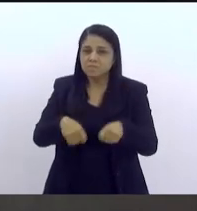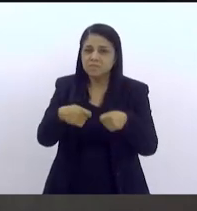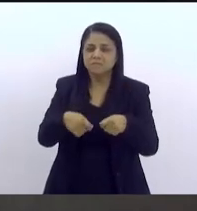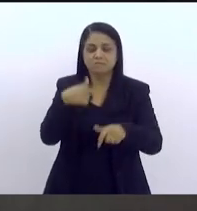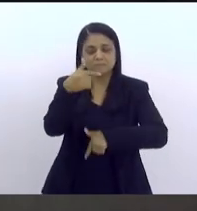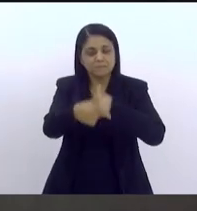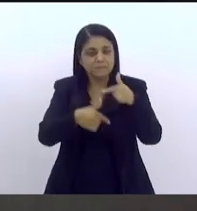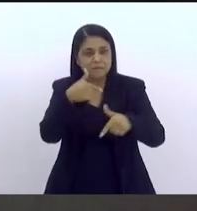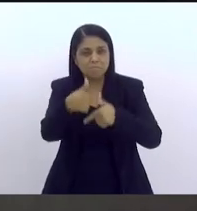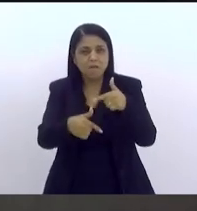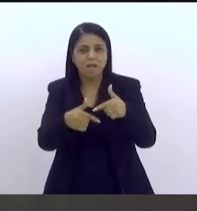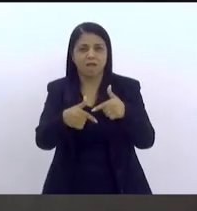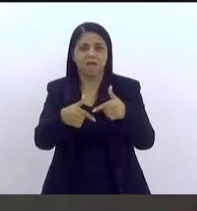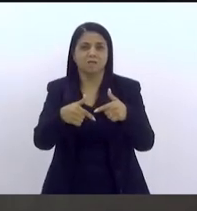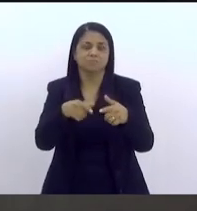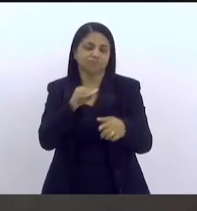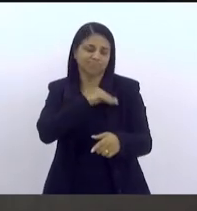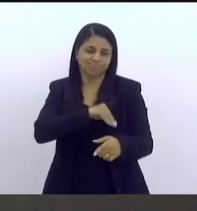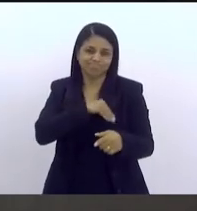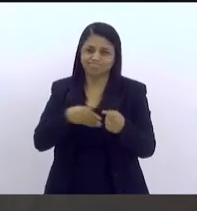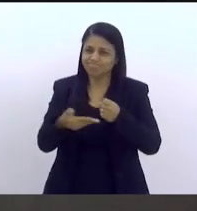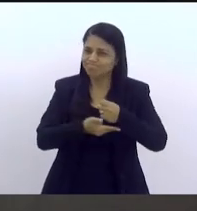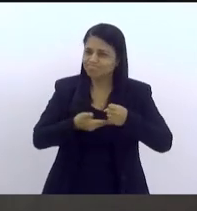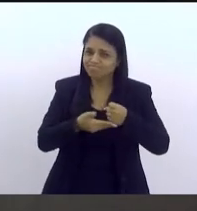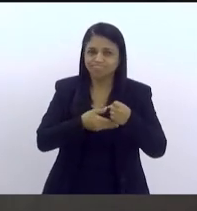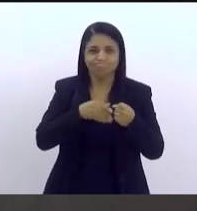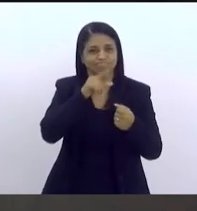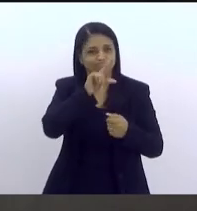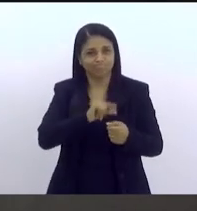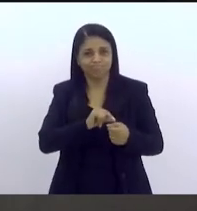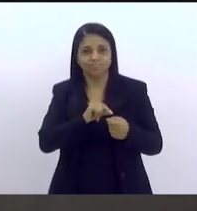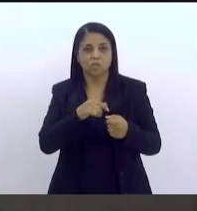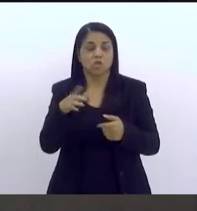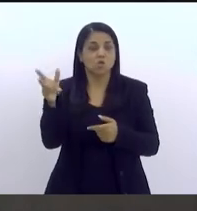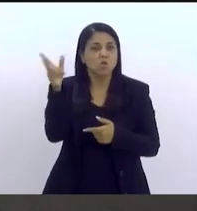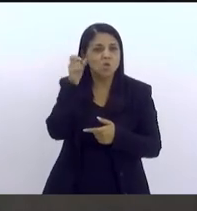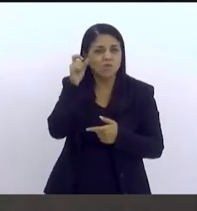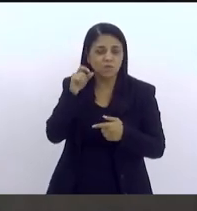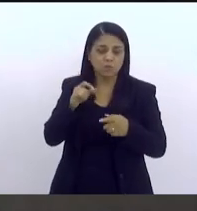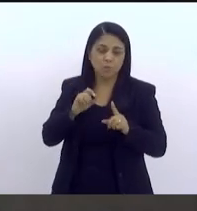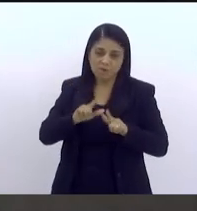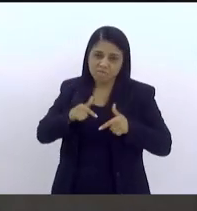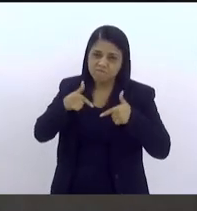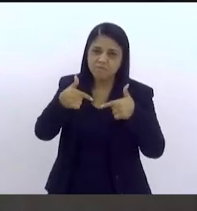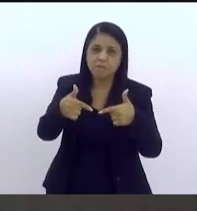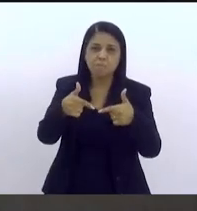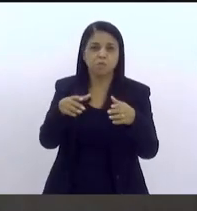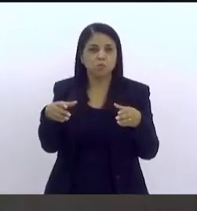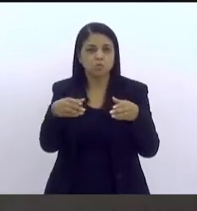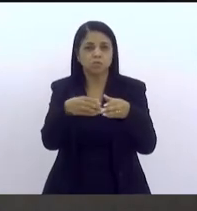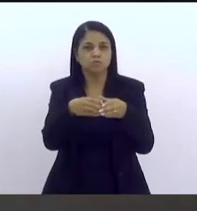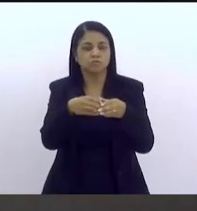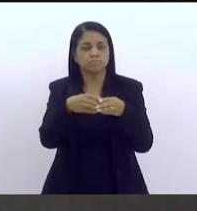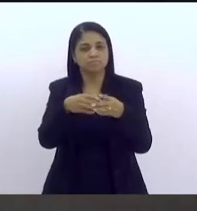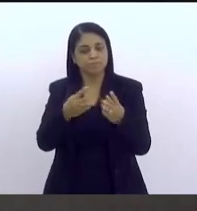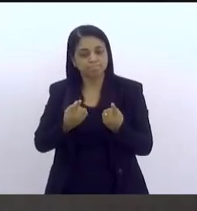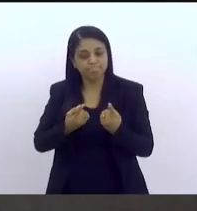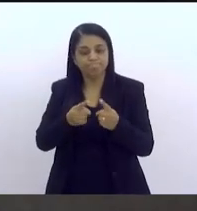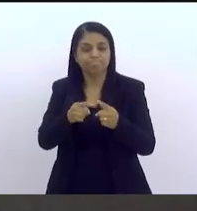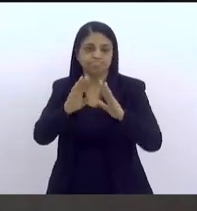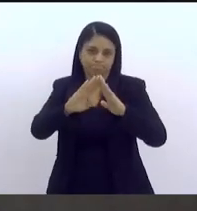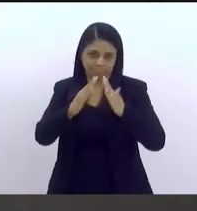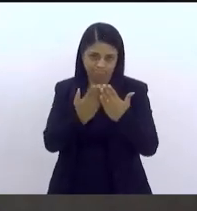de trabalho inadequadas são mal remunerados e não são ouvidos para o enfrentamento coletivo das situações que afetam a escola